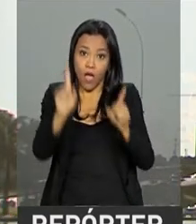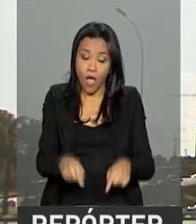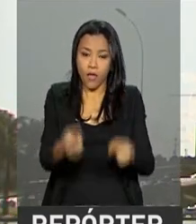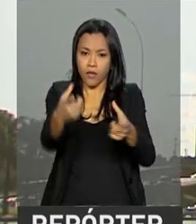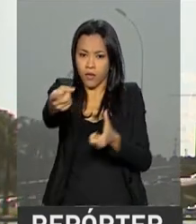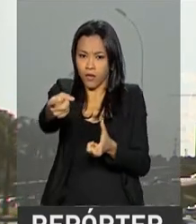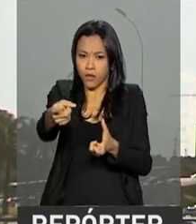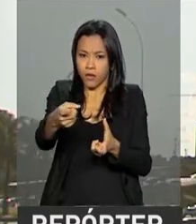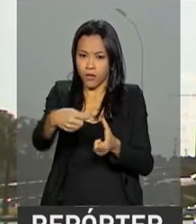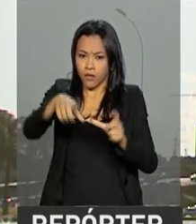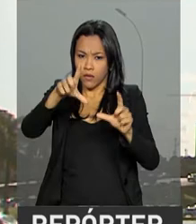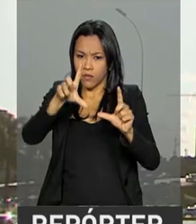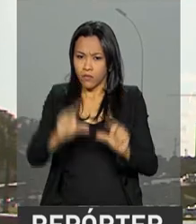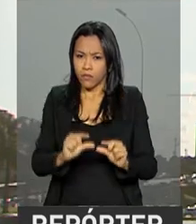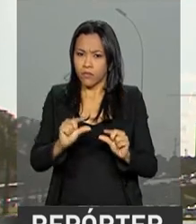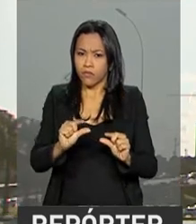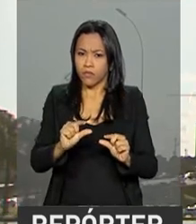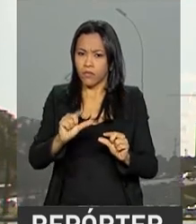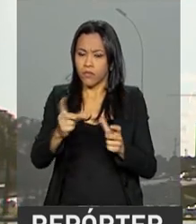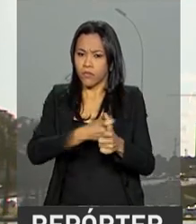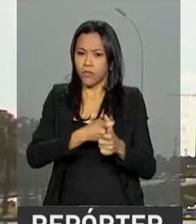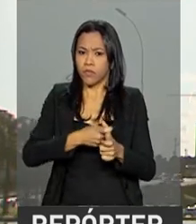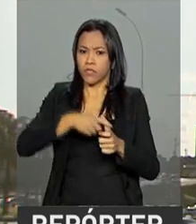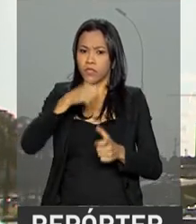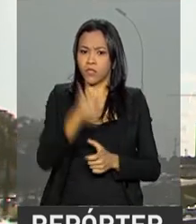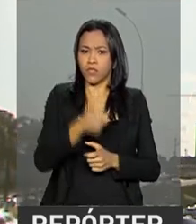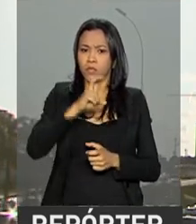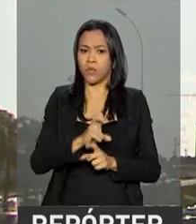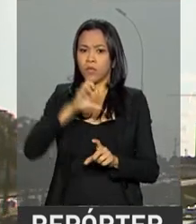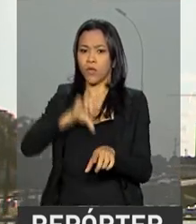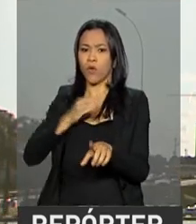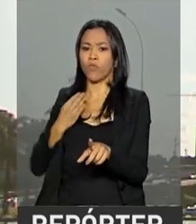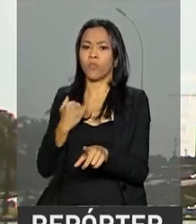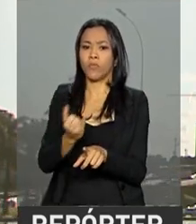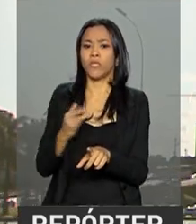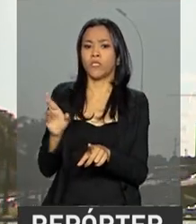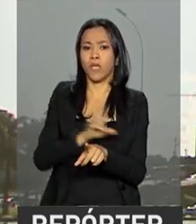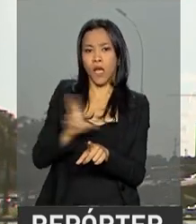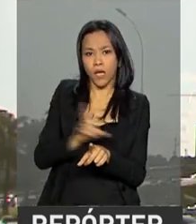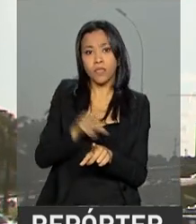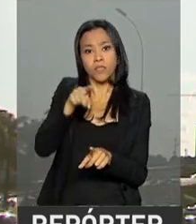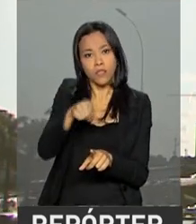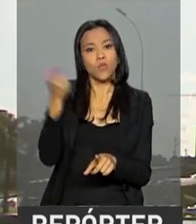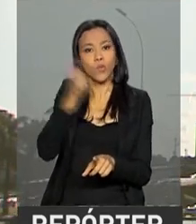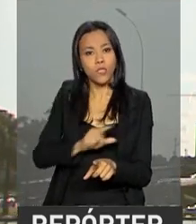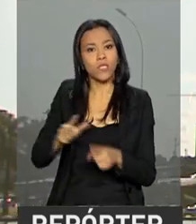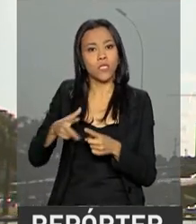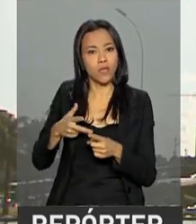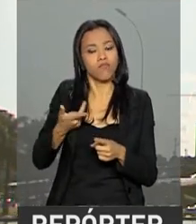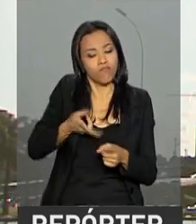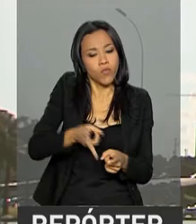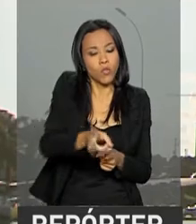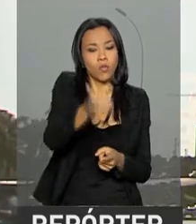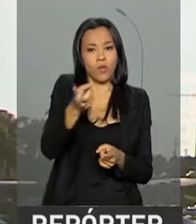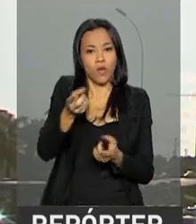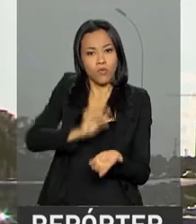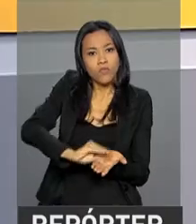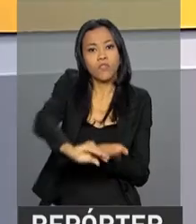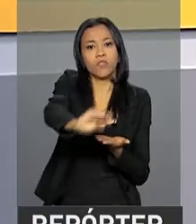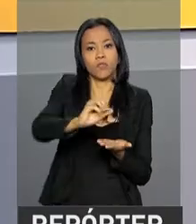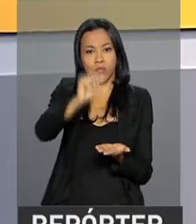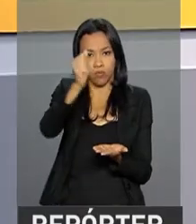de 159 bilhões de reais a revisão garante a continuidade dos investimentos públicos